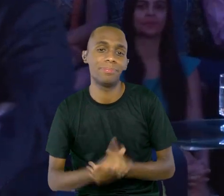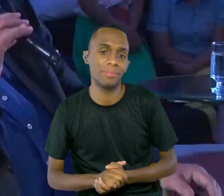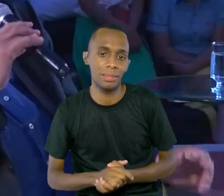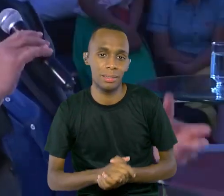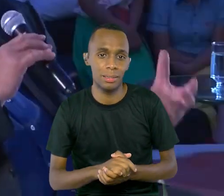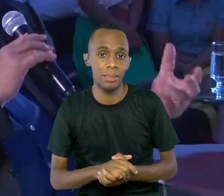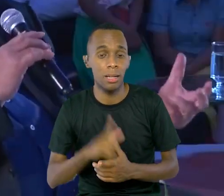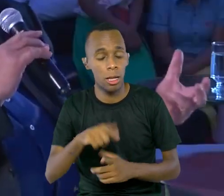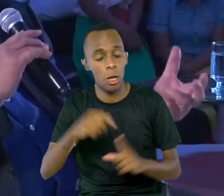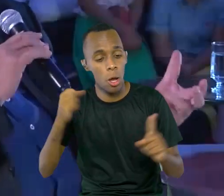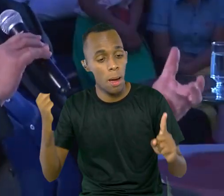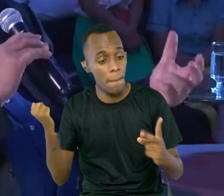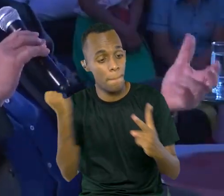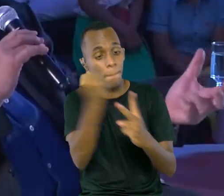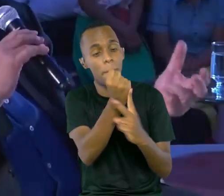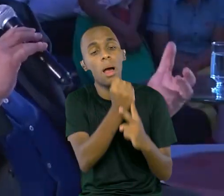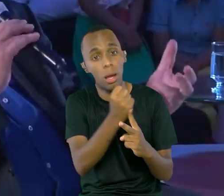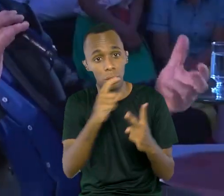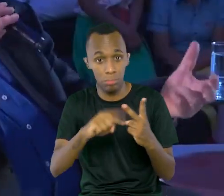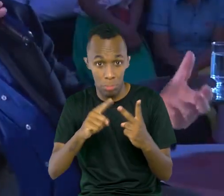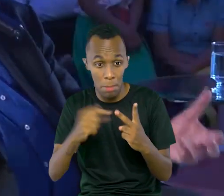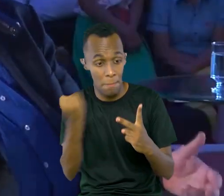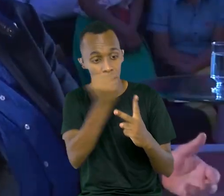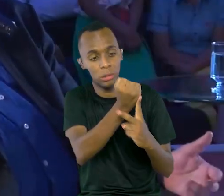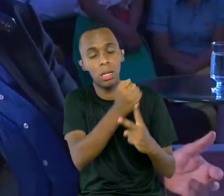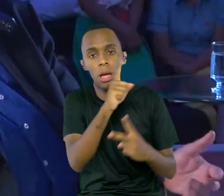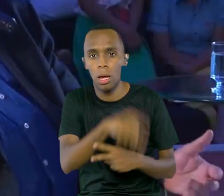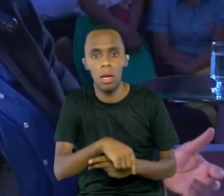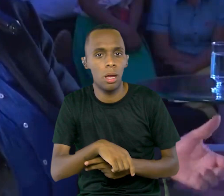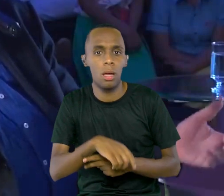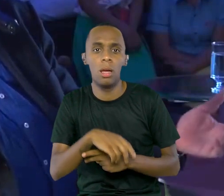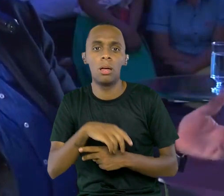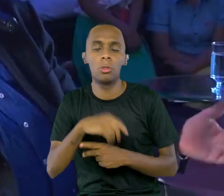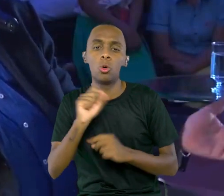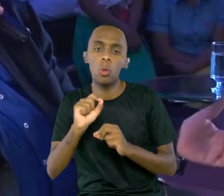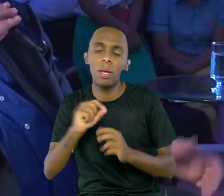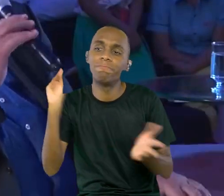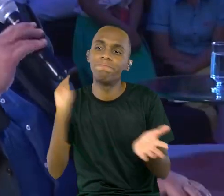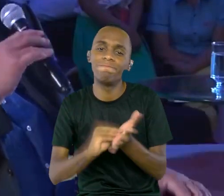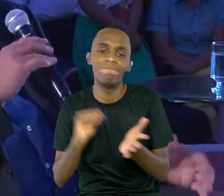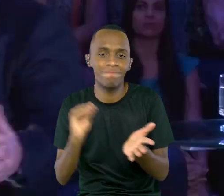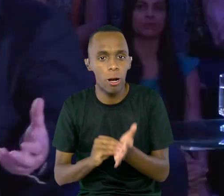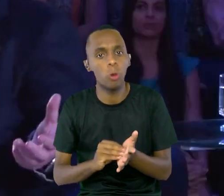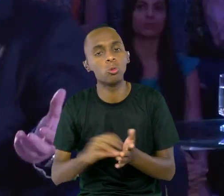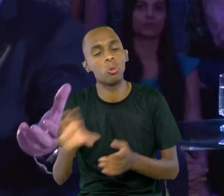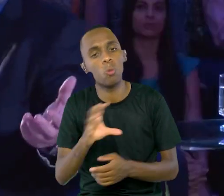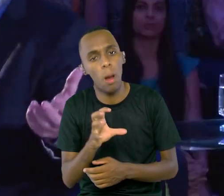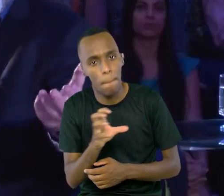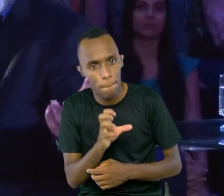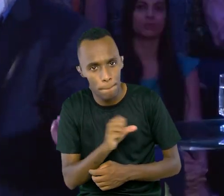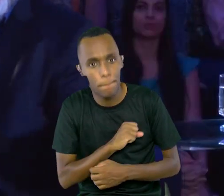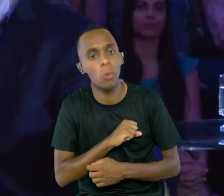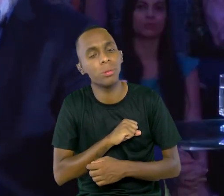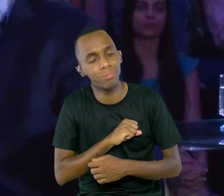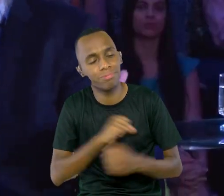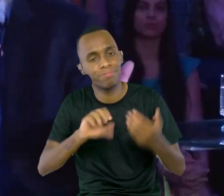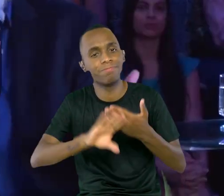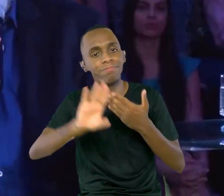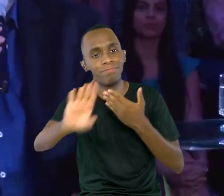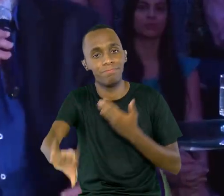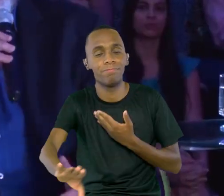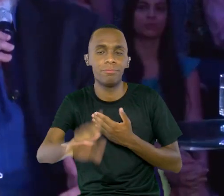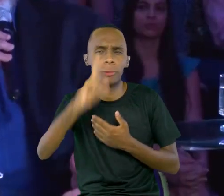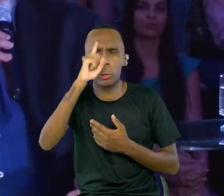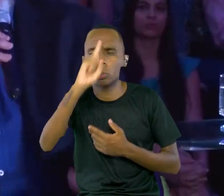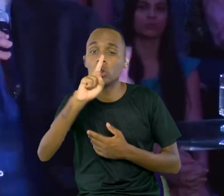Caim. O relato do assassinato de Abel por seu irmão não é nada mais do que a ausência do amor que ali